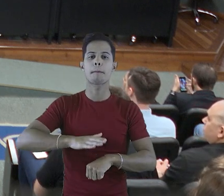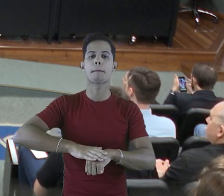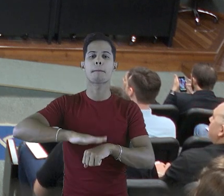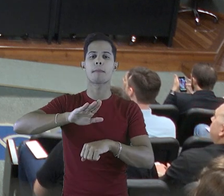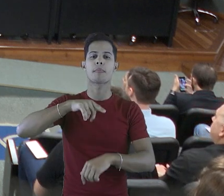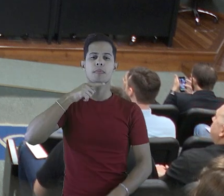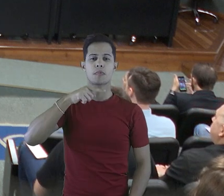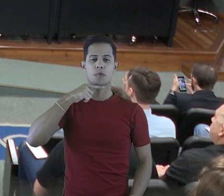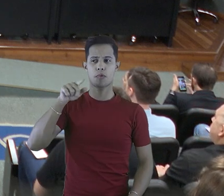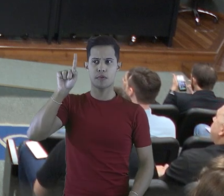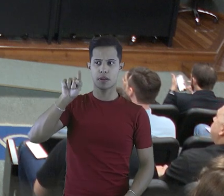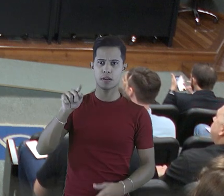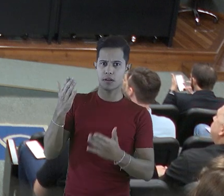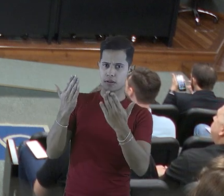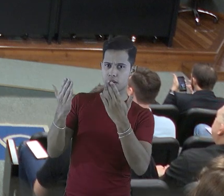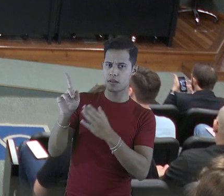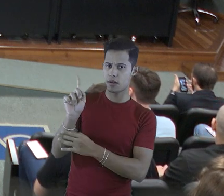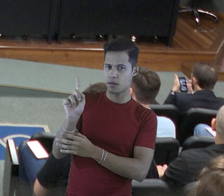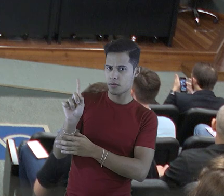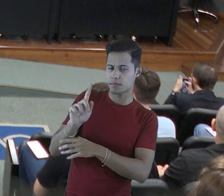Mais alguma dúvida, pessoal? Não?